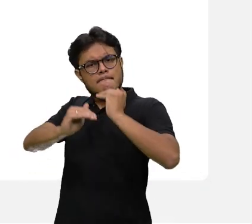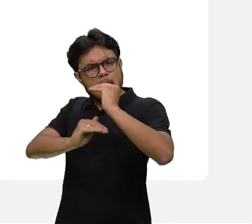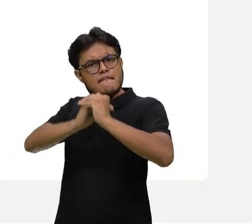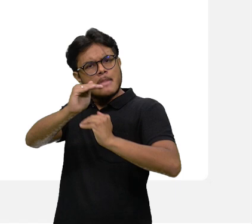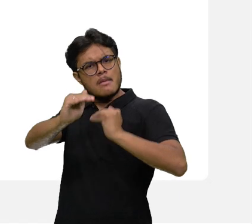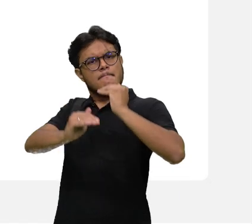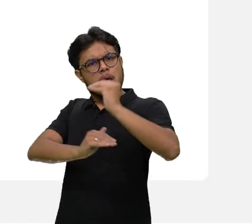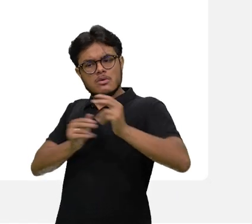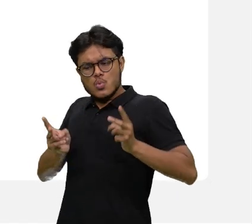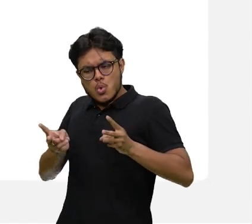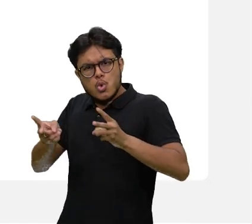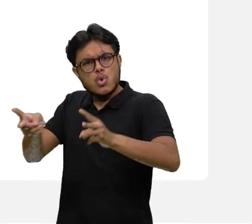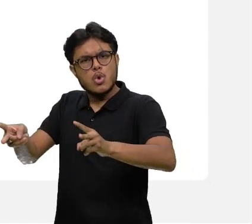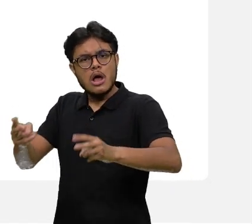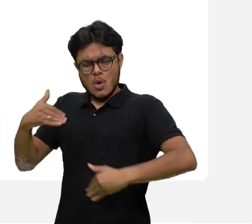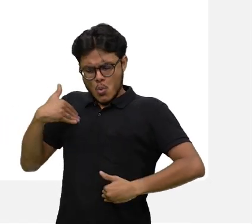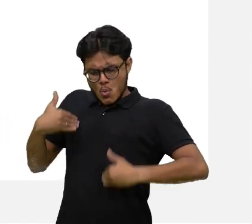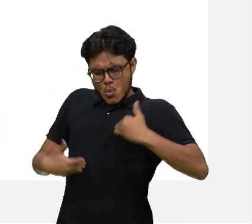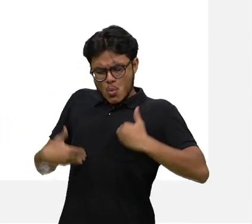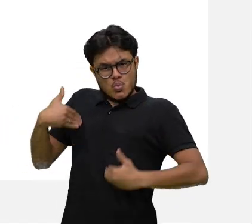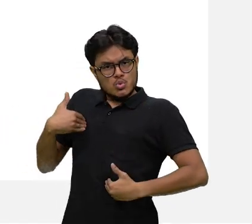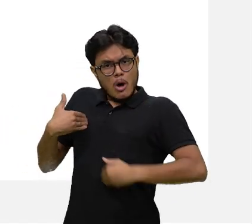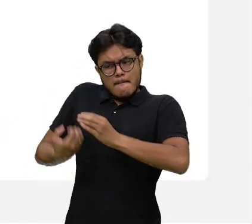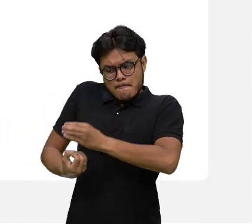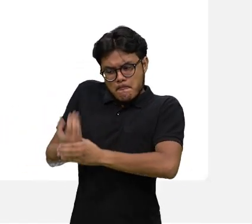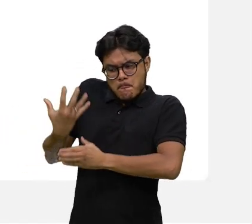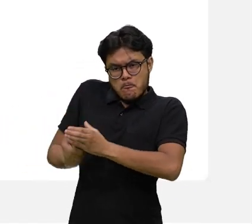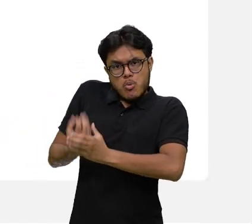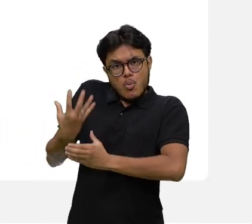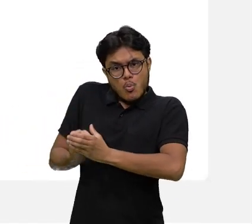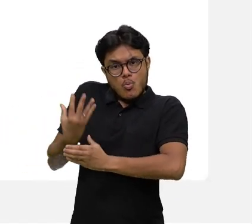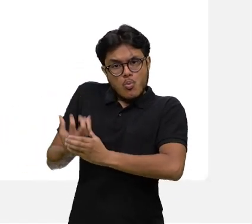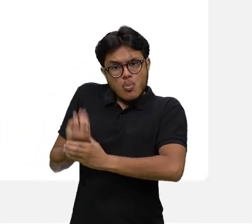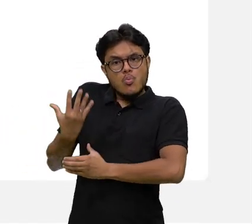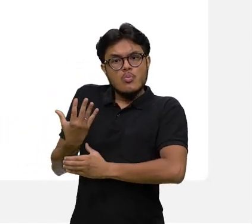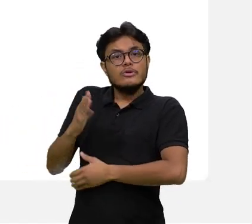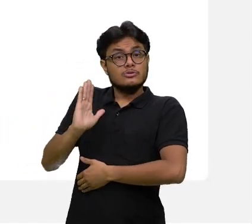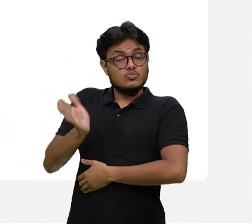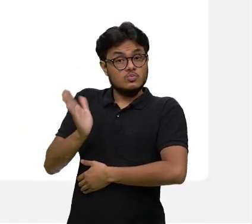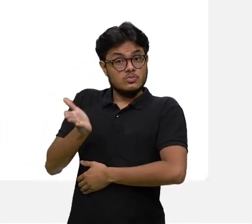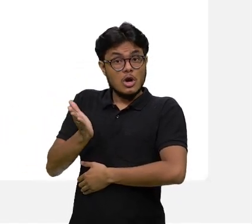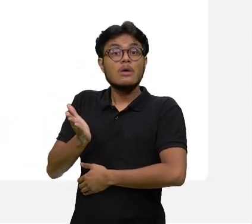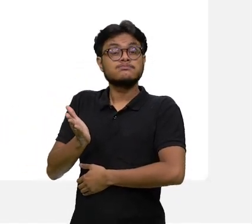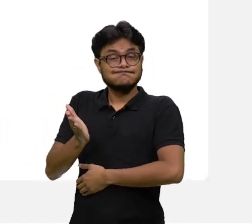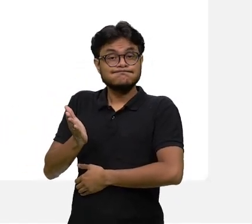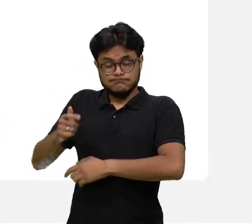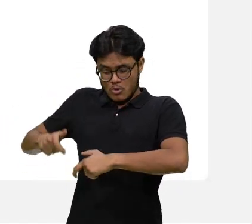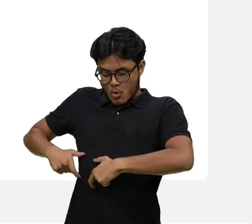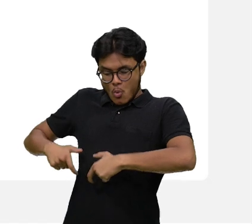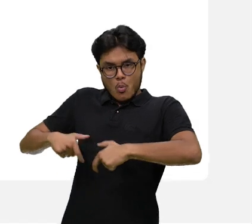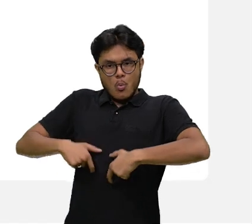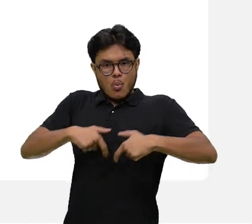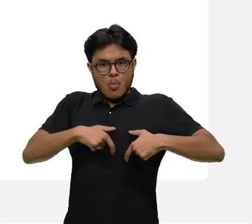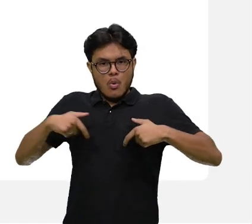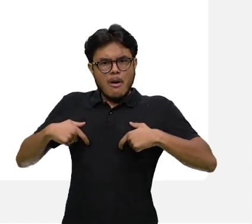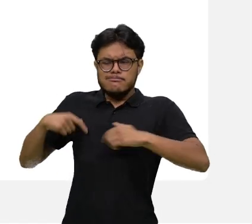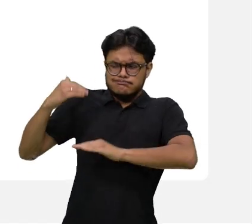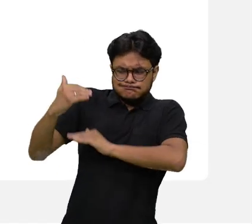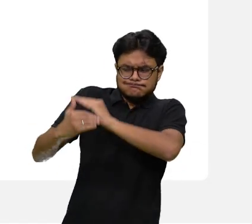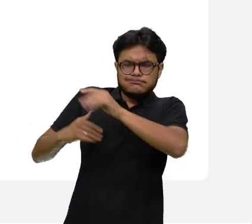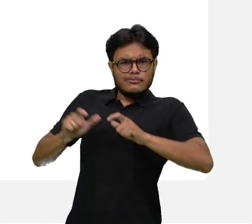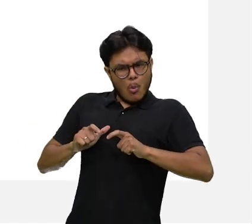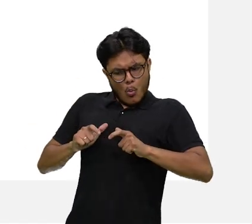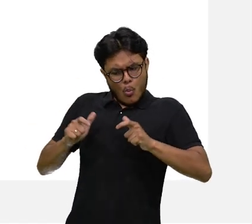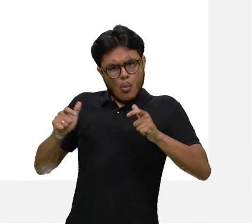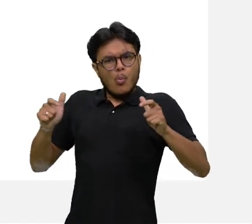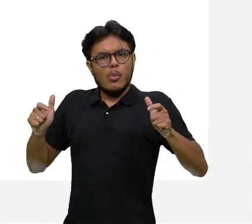que todos os órgãos que foram formados nos 3 primeiros meses, eles irão entrar em crescimento. Então, a fase